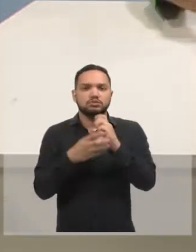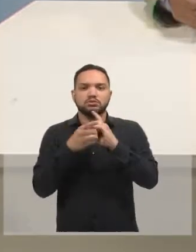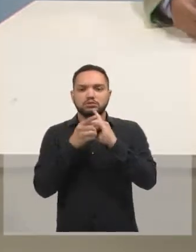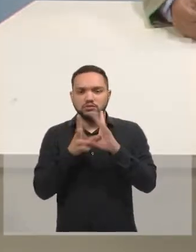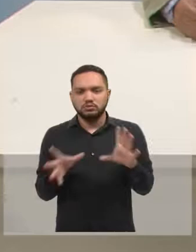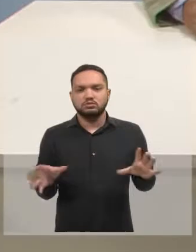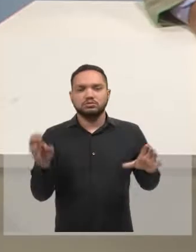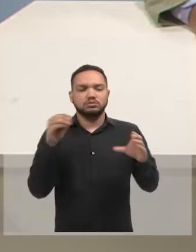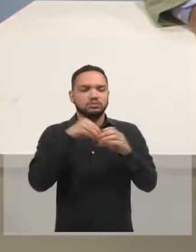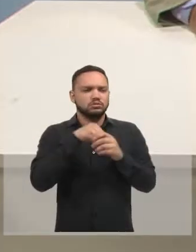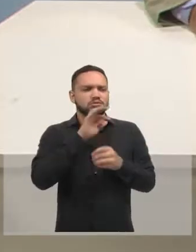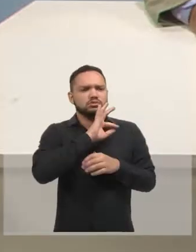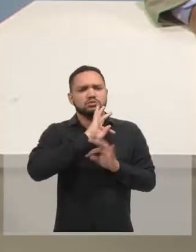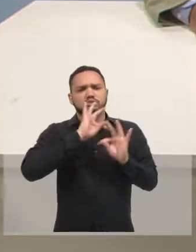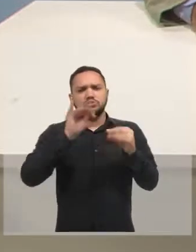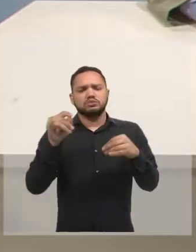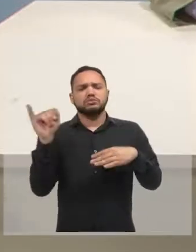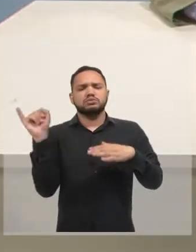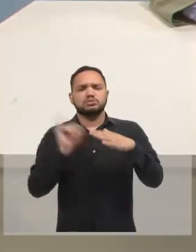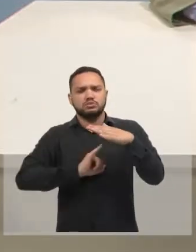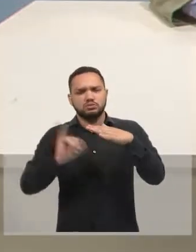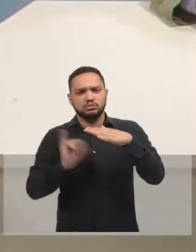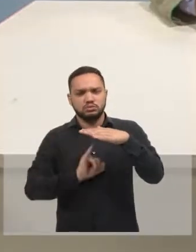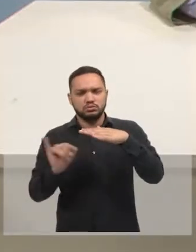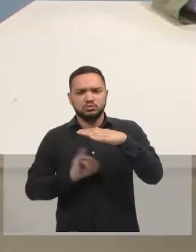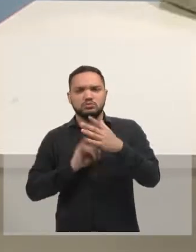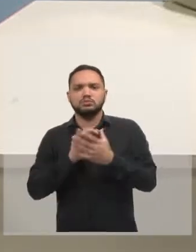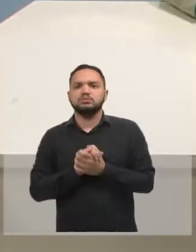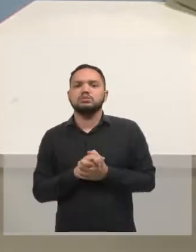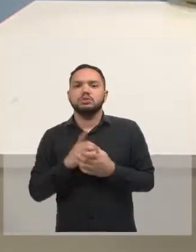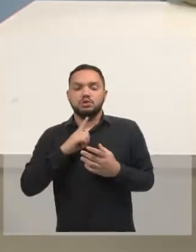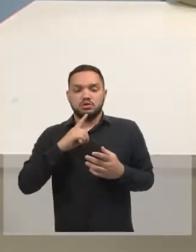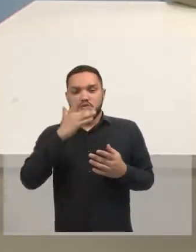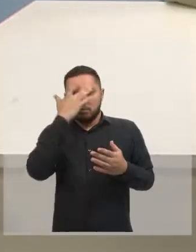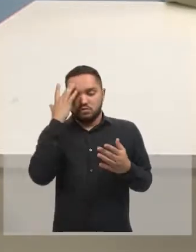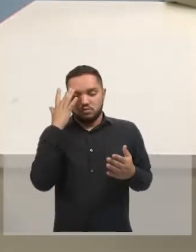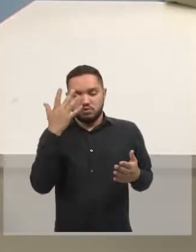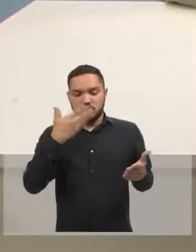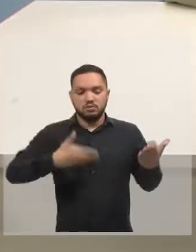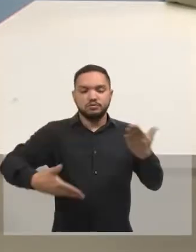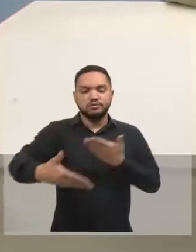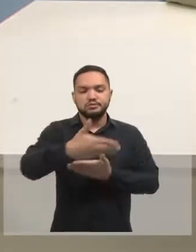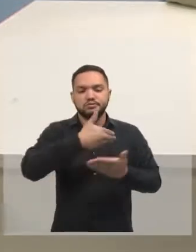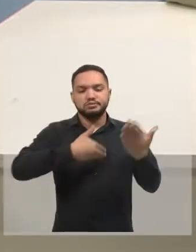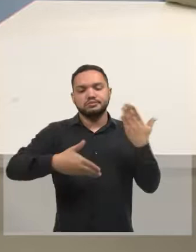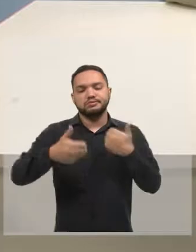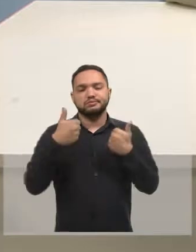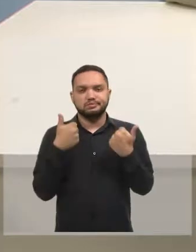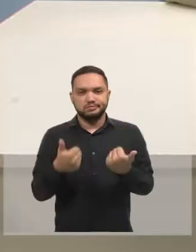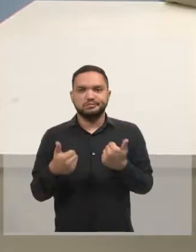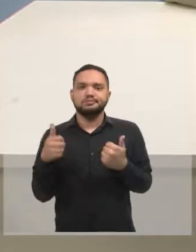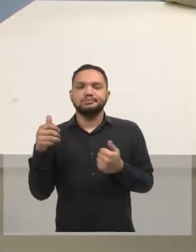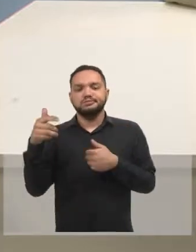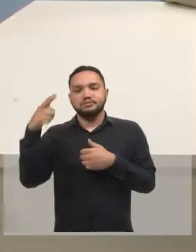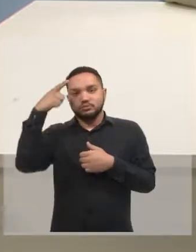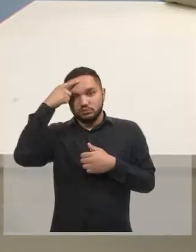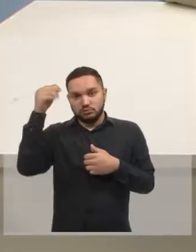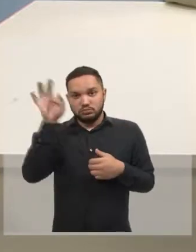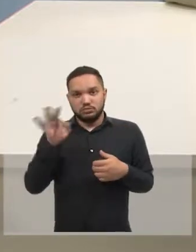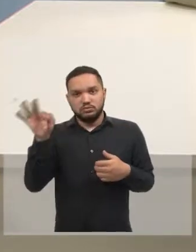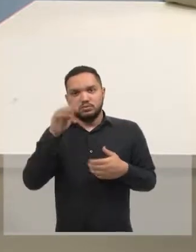democráticas, institucionais para um convívio harmônico em sociedade. A universidade, ela tem esse